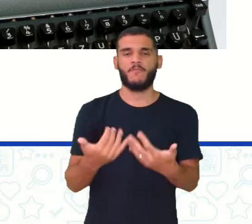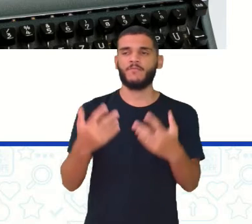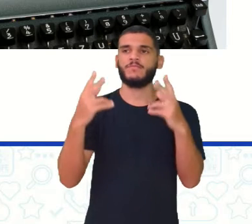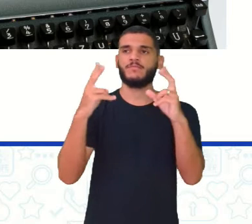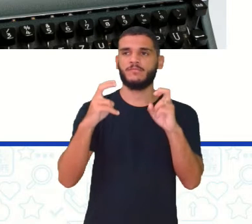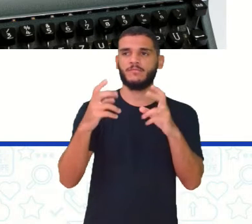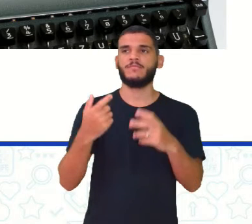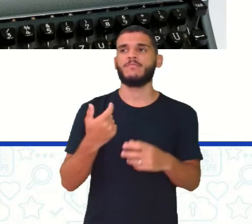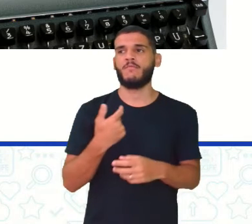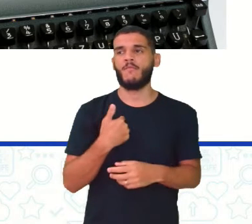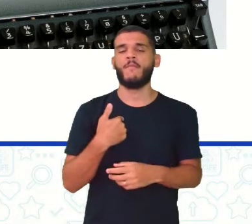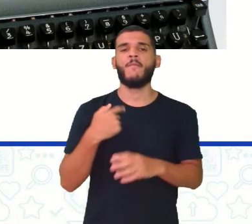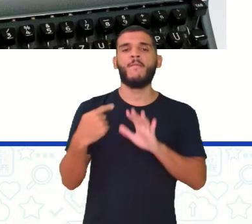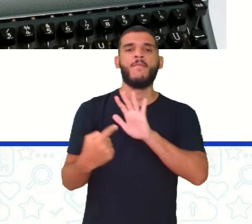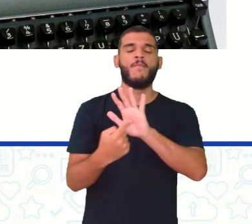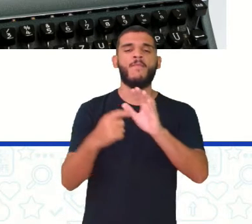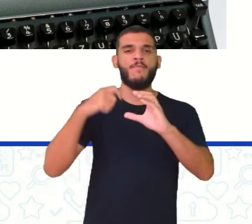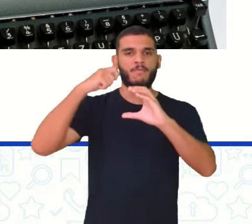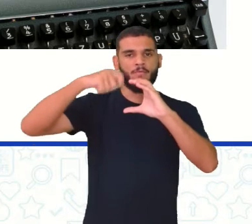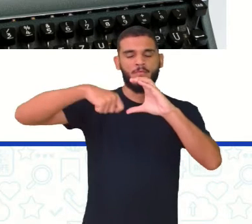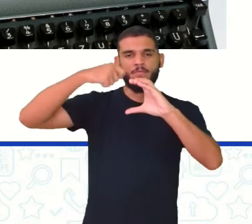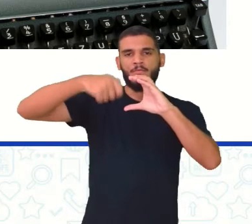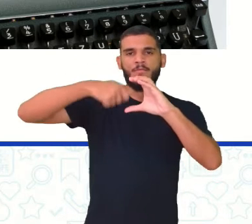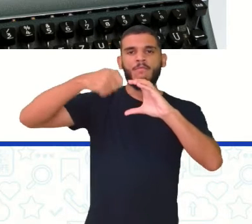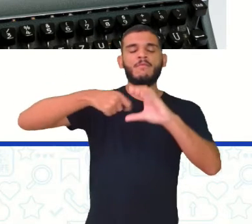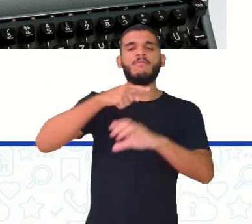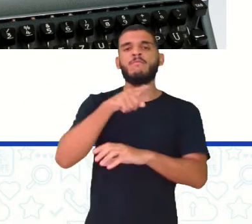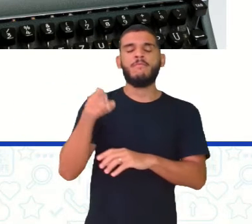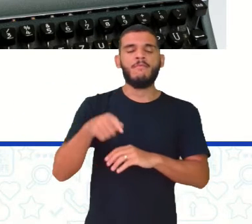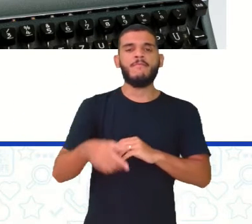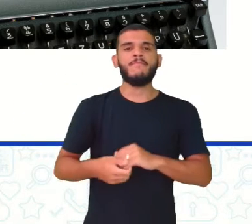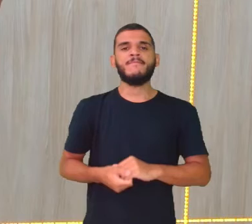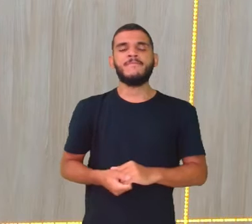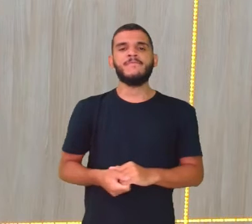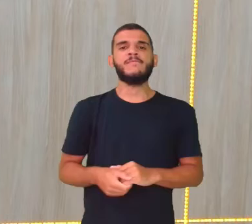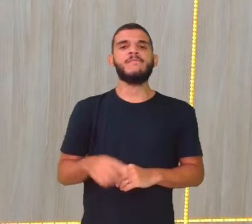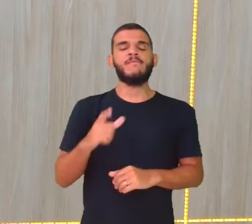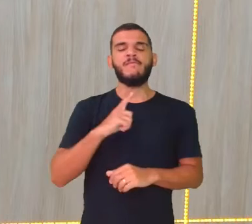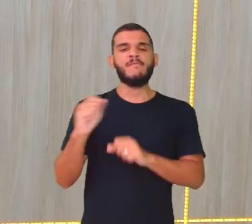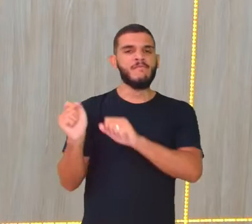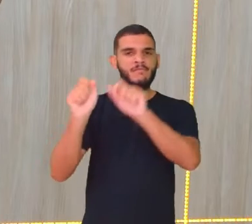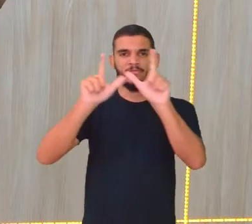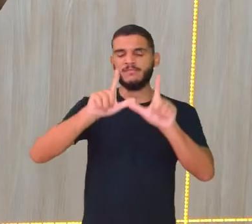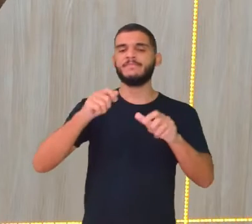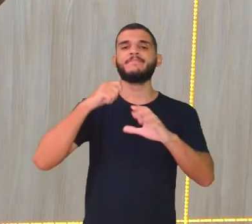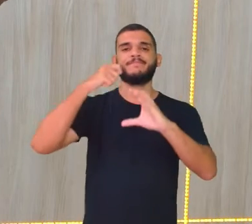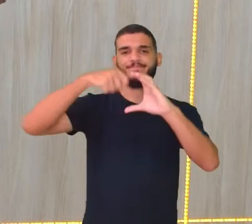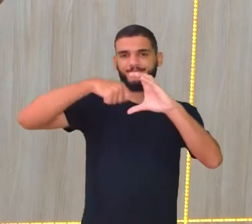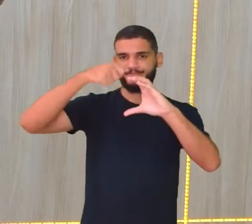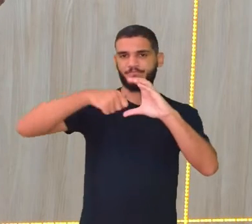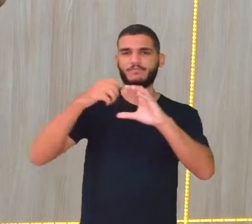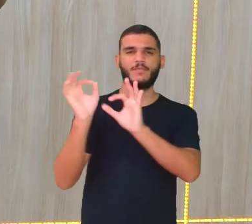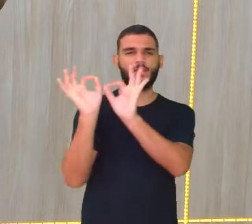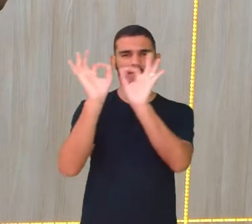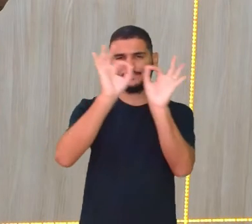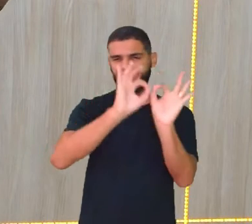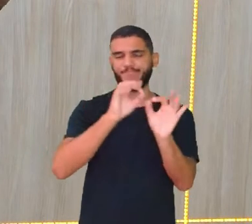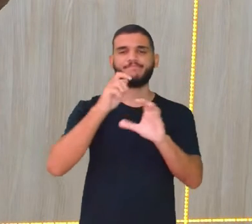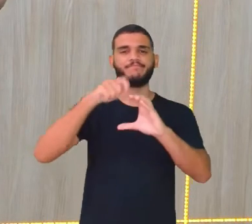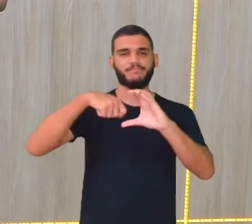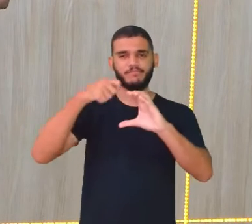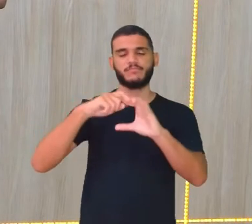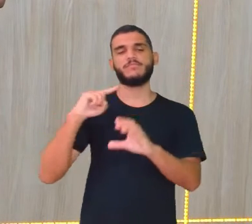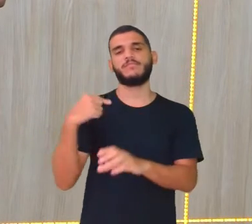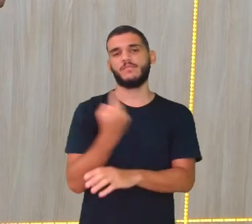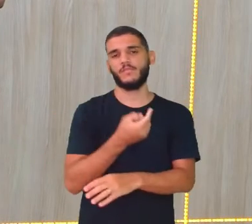eu vou trazer aqui um videozinho para vocês agora, tá? No próximo slide temos um vídeo, vamos observar esse vídeo e aí a